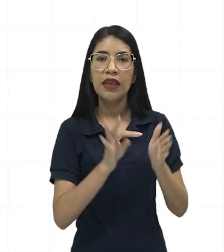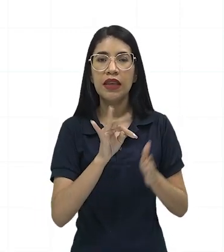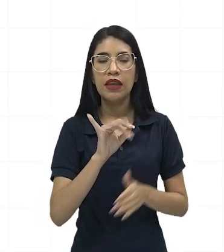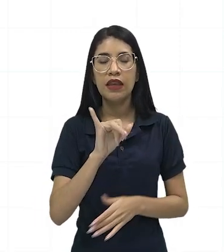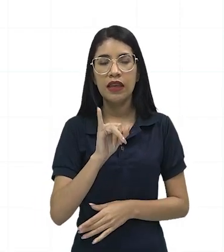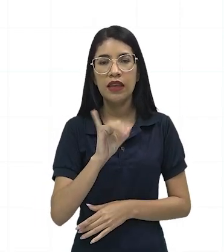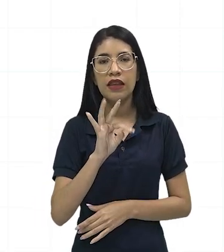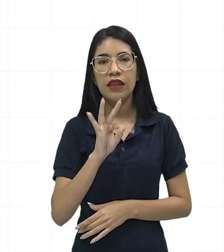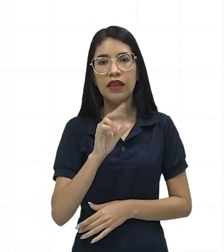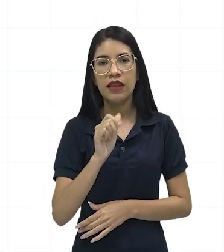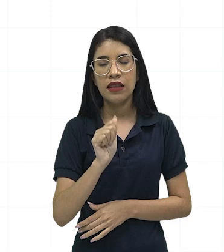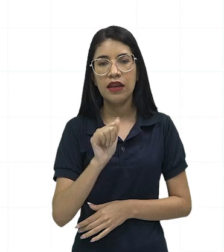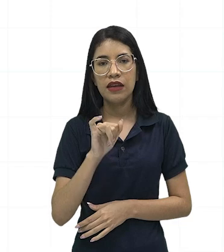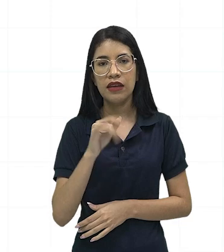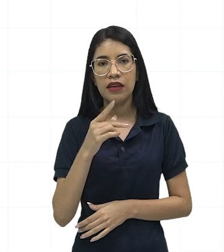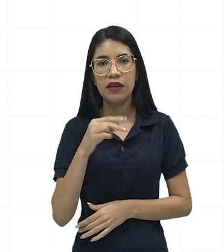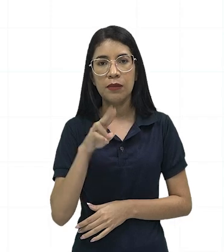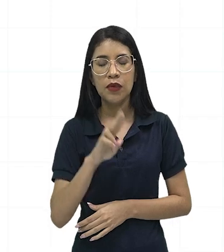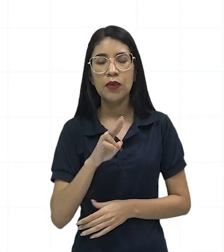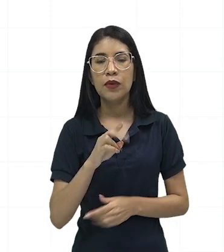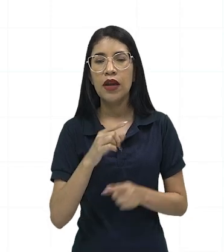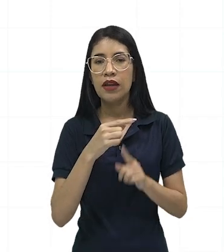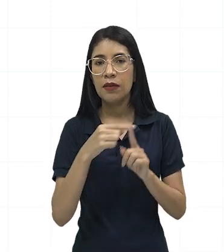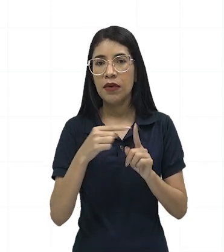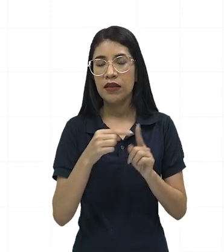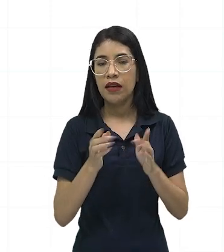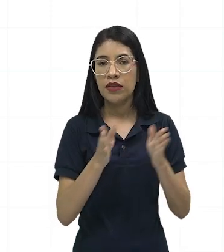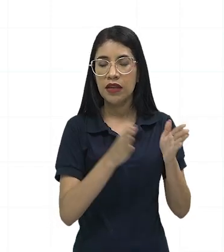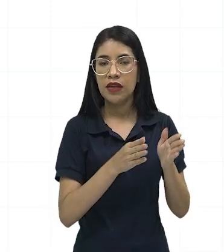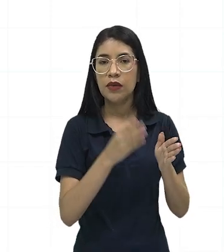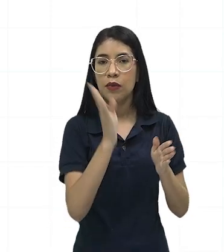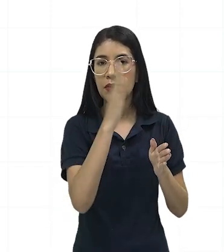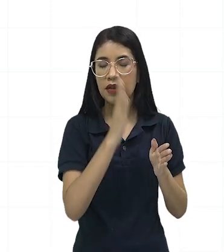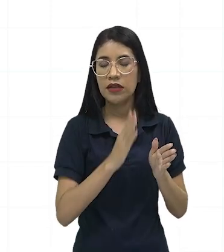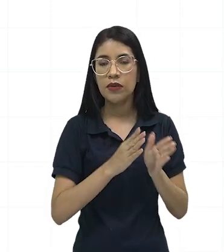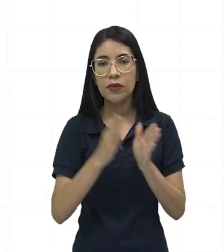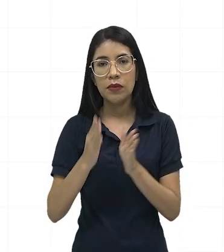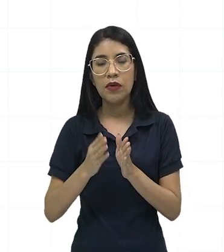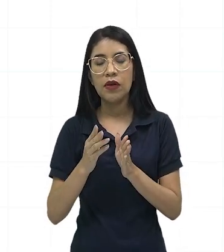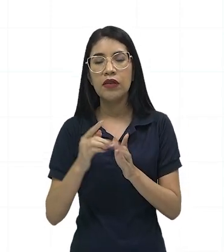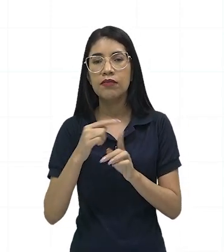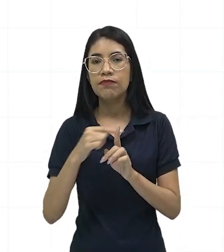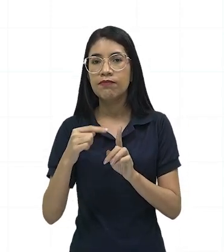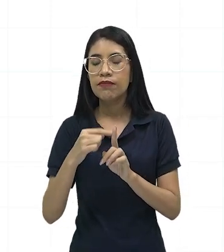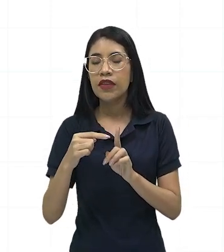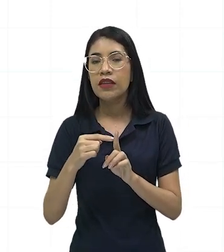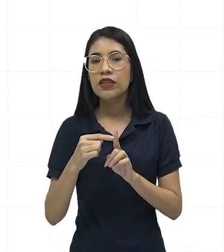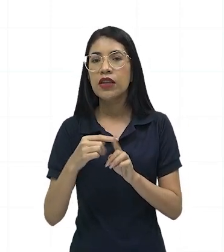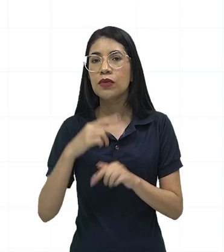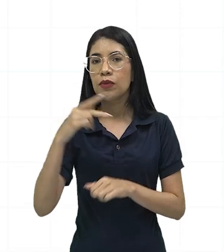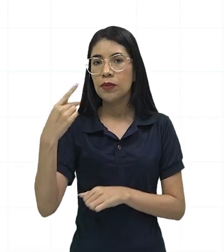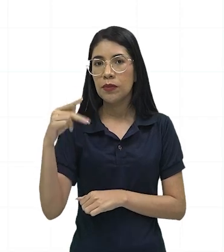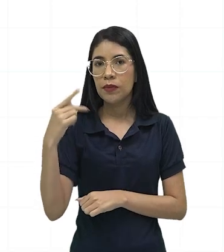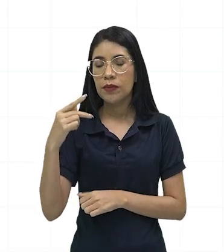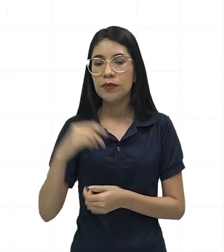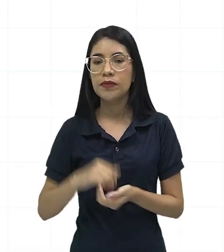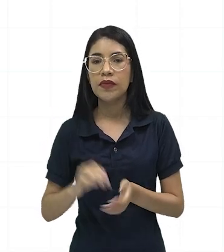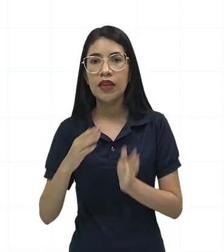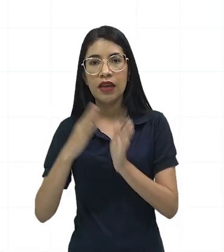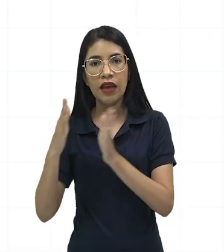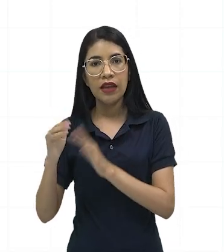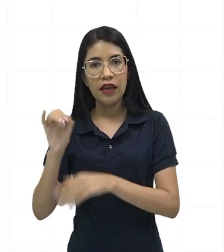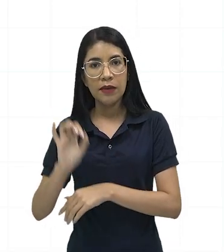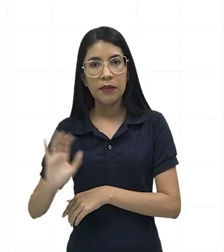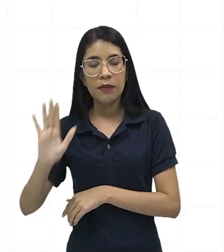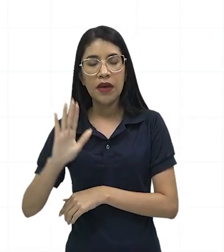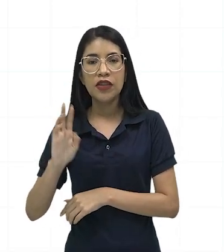que é binacional, metade é do Brasil, metade é do Paraguai. E nós temos na outra foto a hidrelétrica